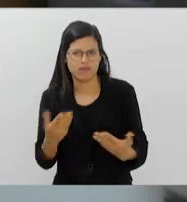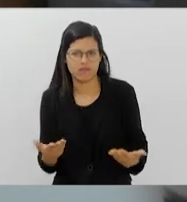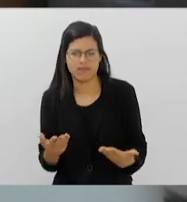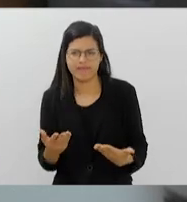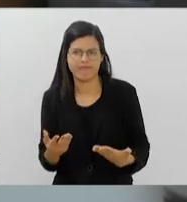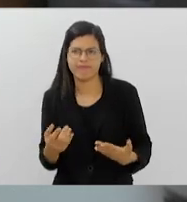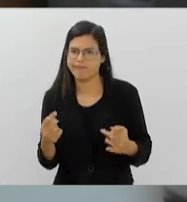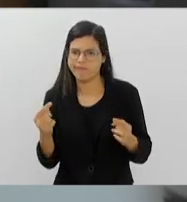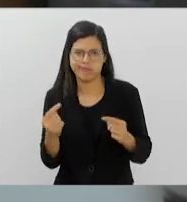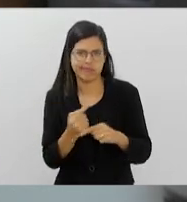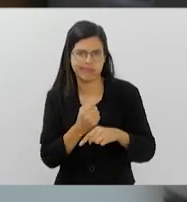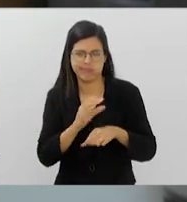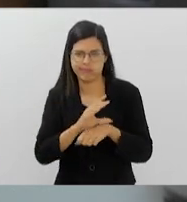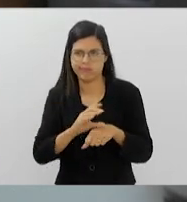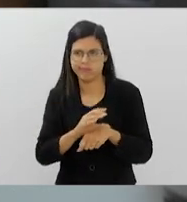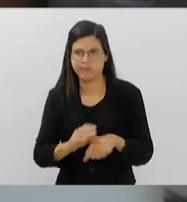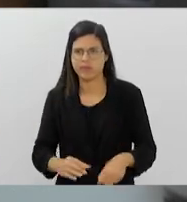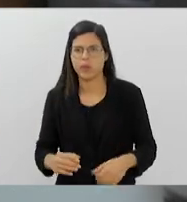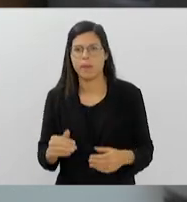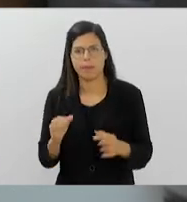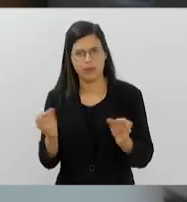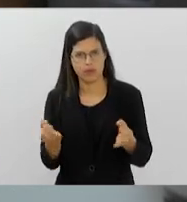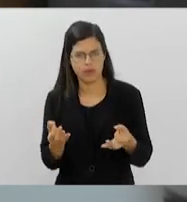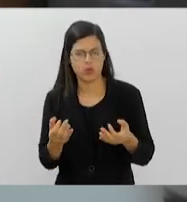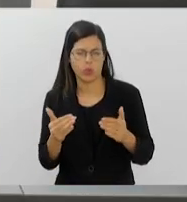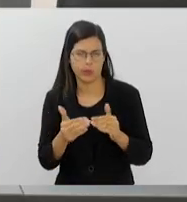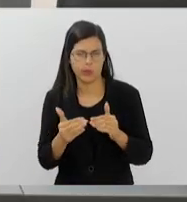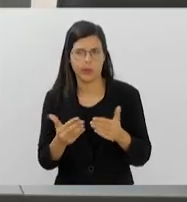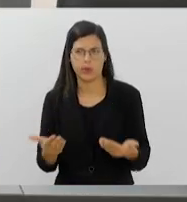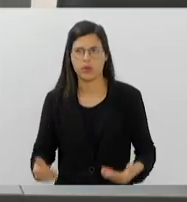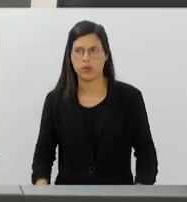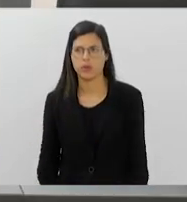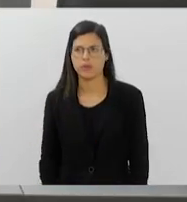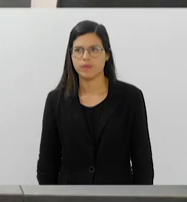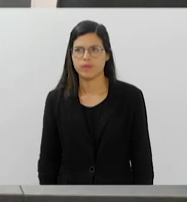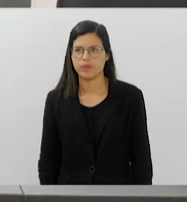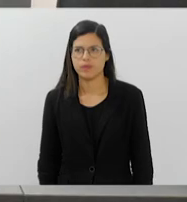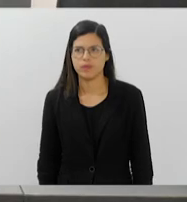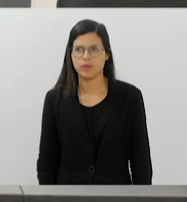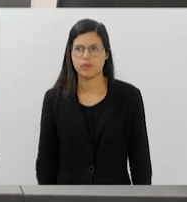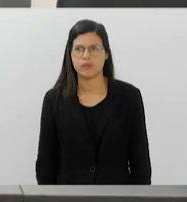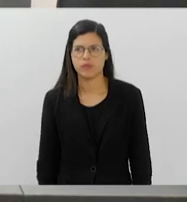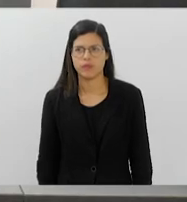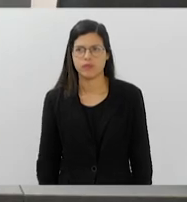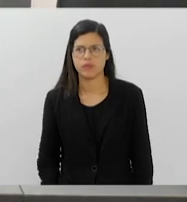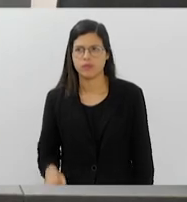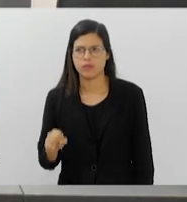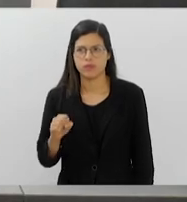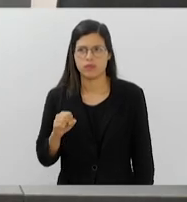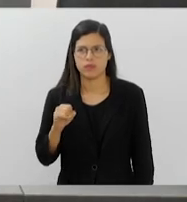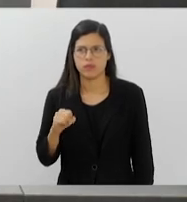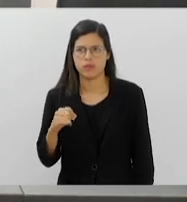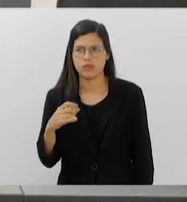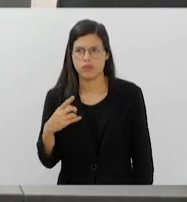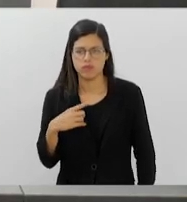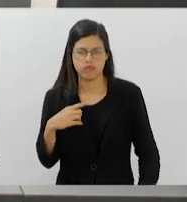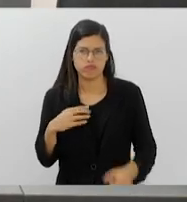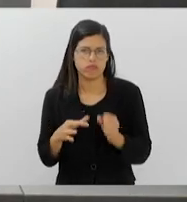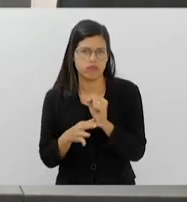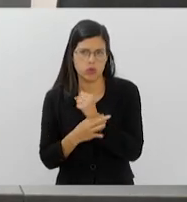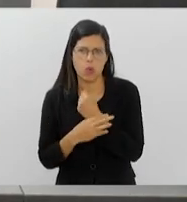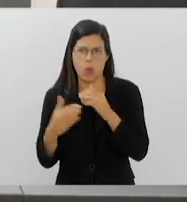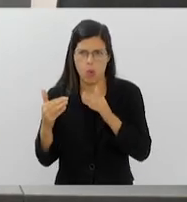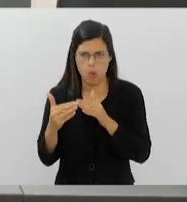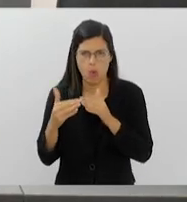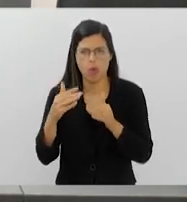da matéria. Perfeito, concordo. Bem, se o plenário estiver seguro, eu também concordo com a fala do deputado Mink,